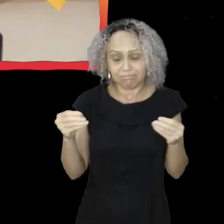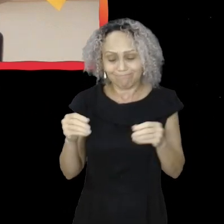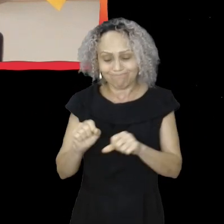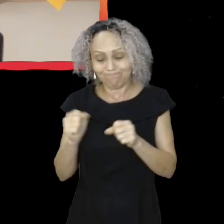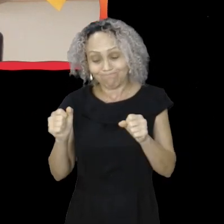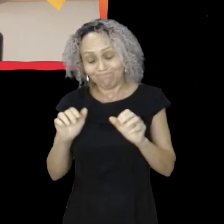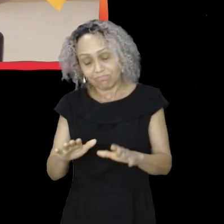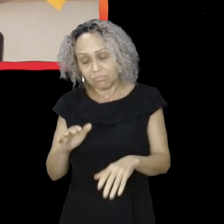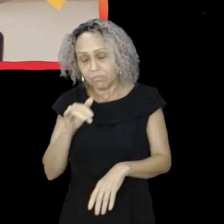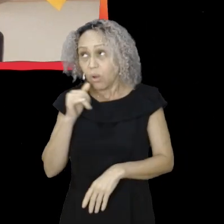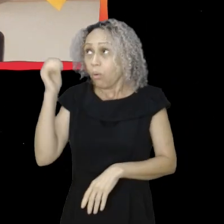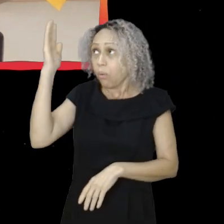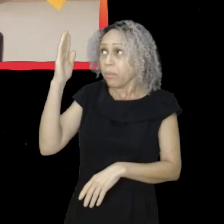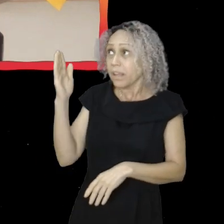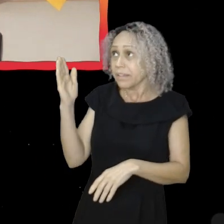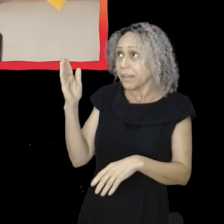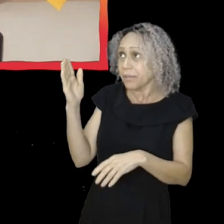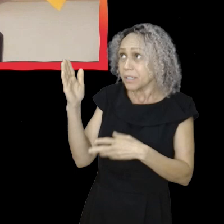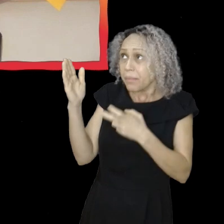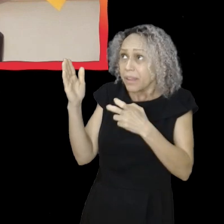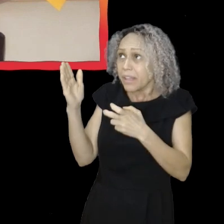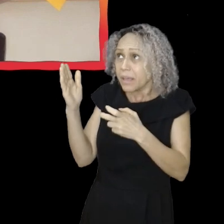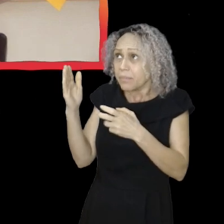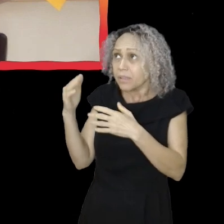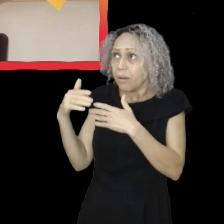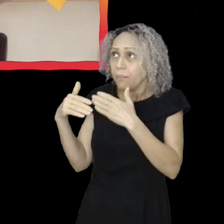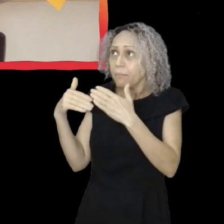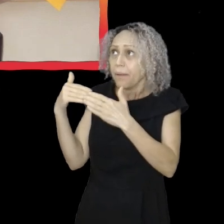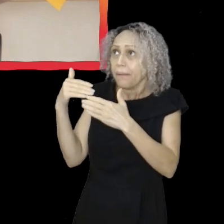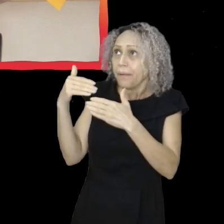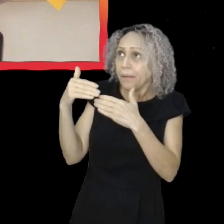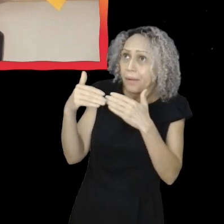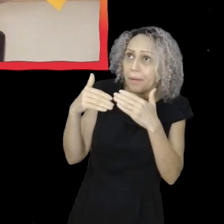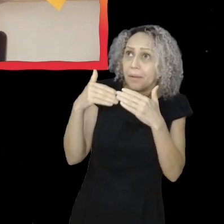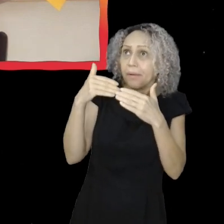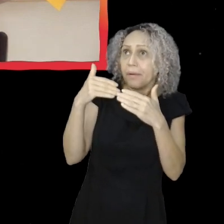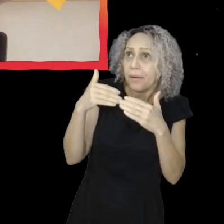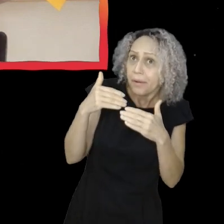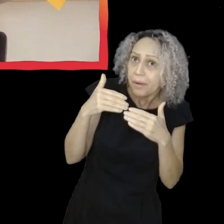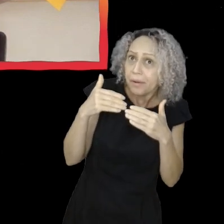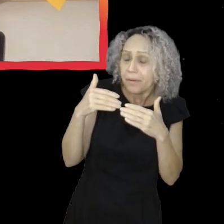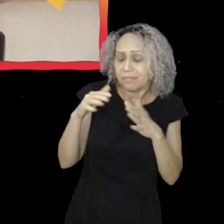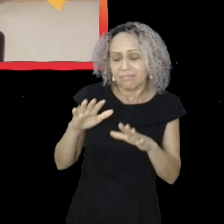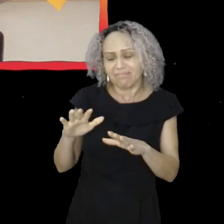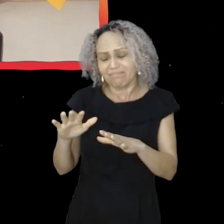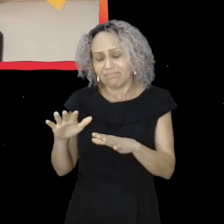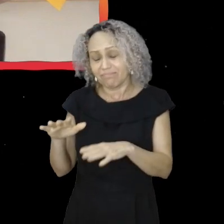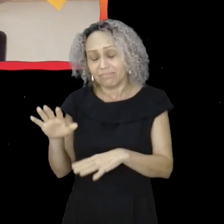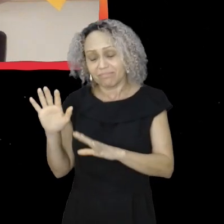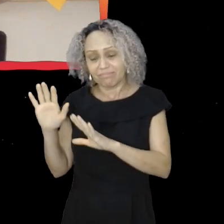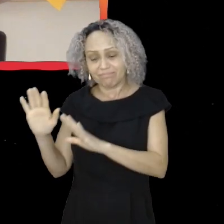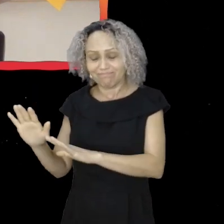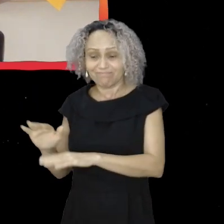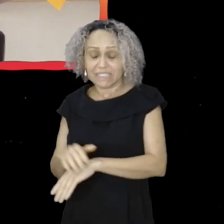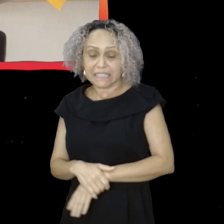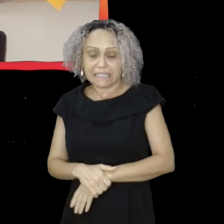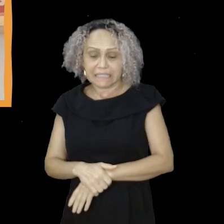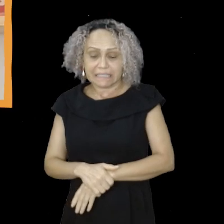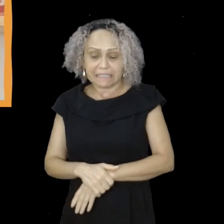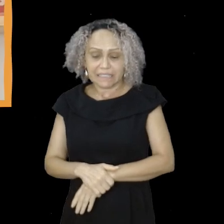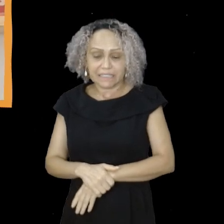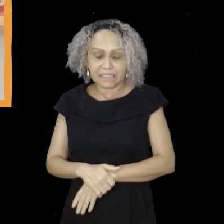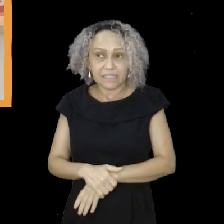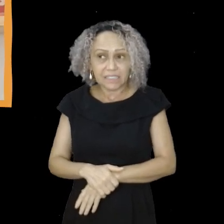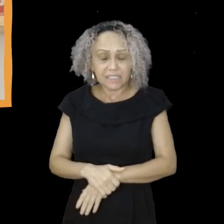algo horrível pode acontecer. Então é muito bom, né, a gente agora ter um terceiro governo Lula, ter esse respiro, assim, esse alívio.